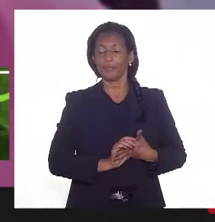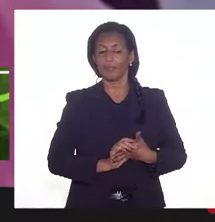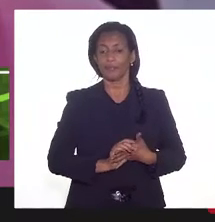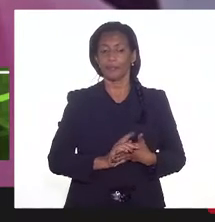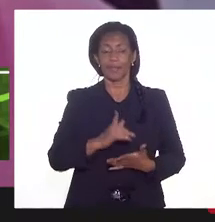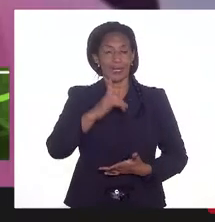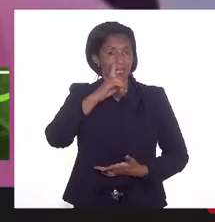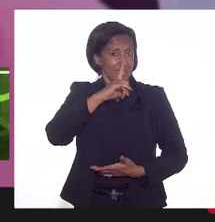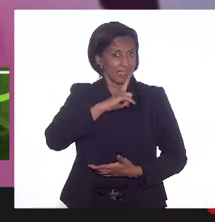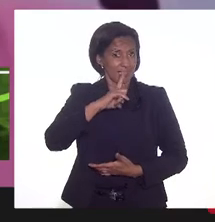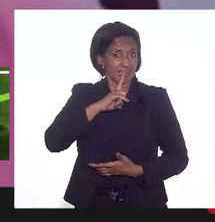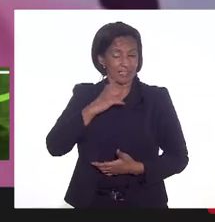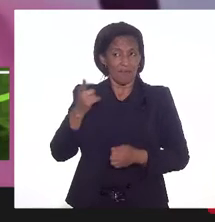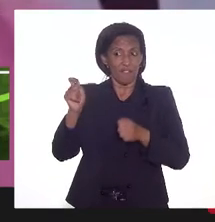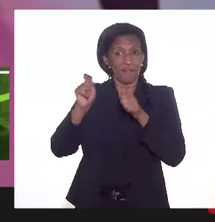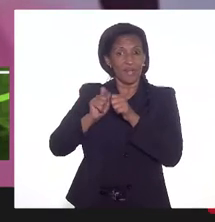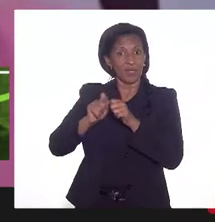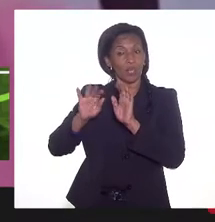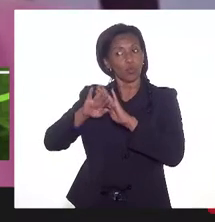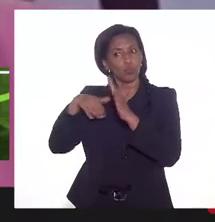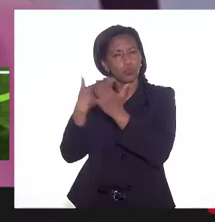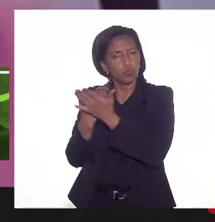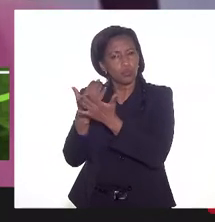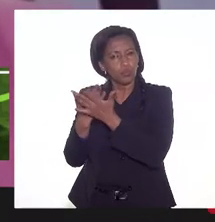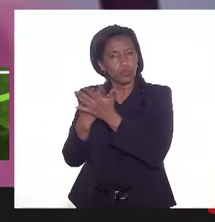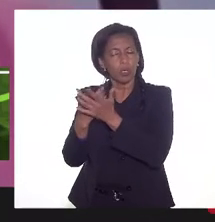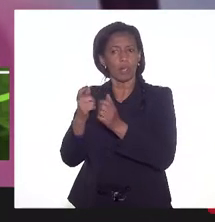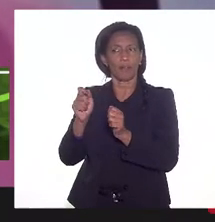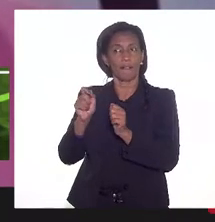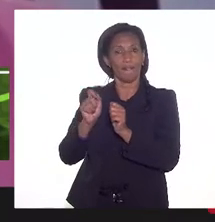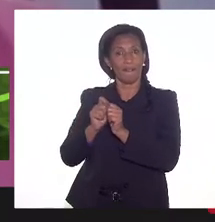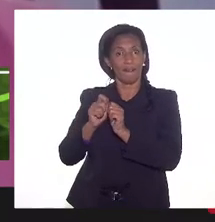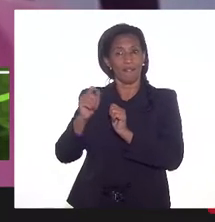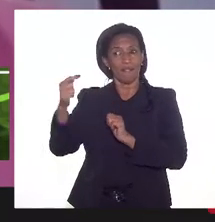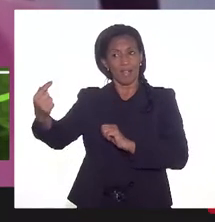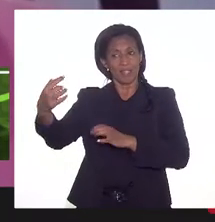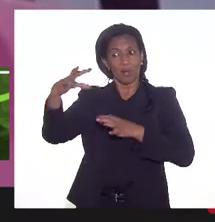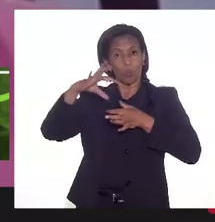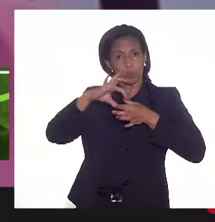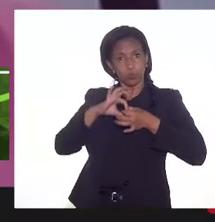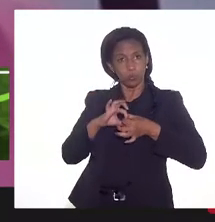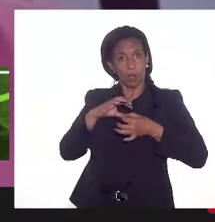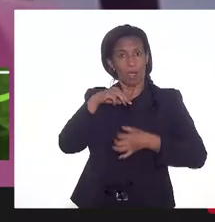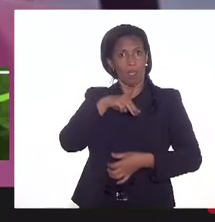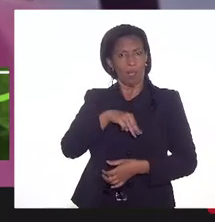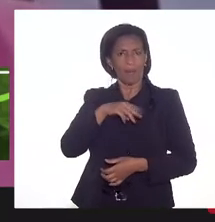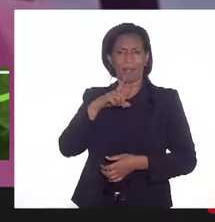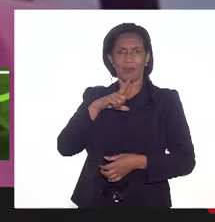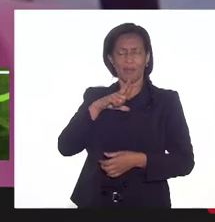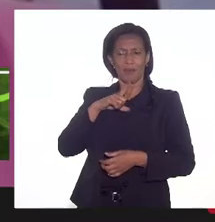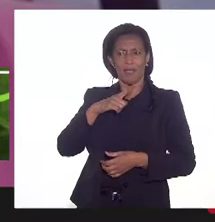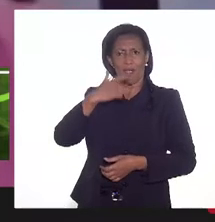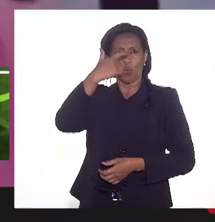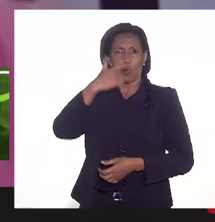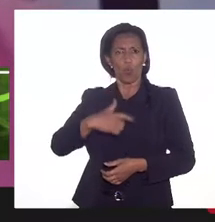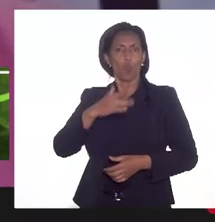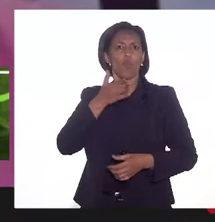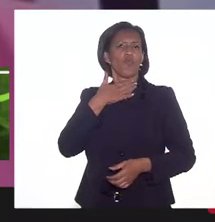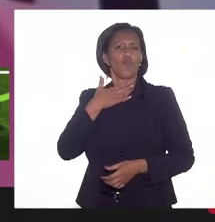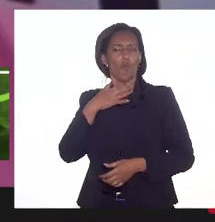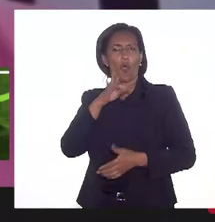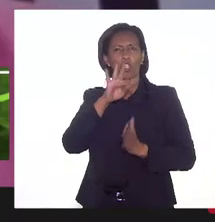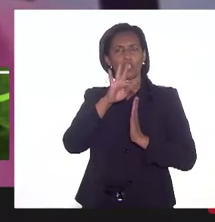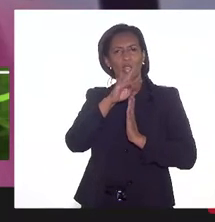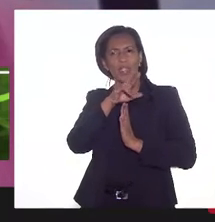que estejam fazendo cursos nesses locais e façam uma imersão aqui na Martins Pena recebam aula de corpo, de voz, de